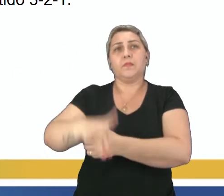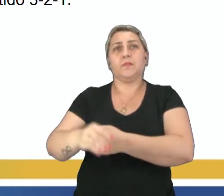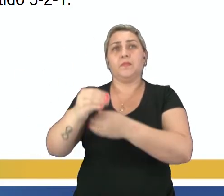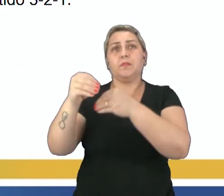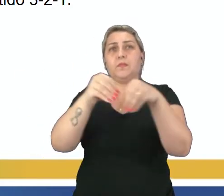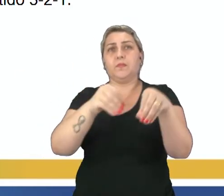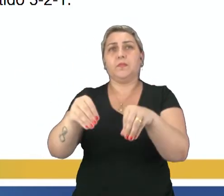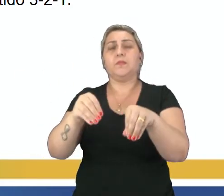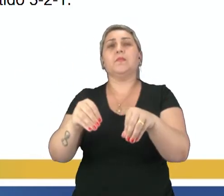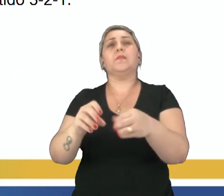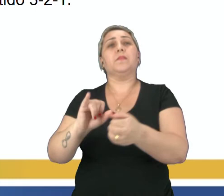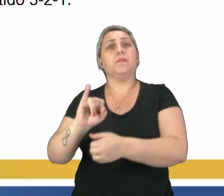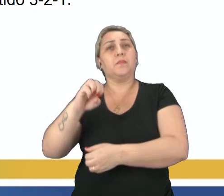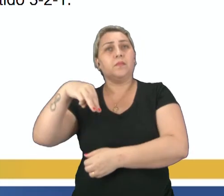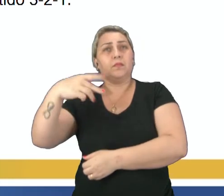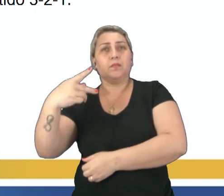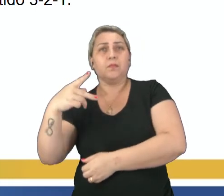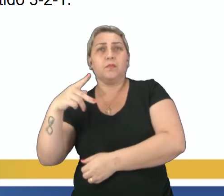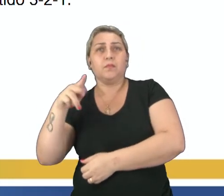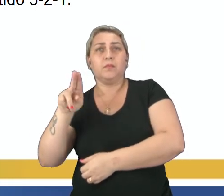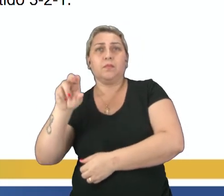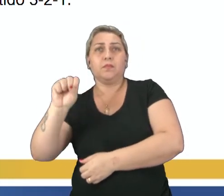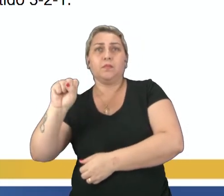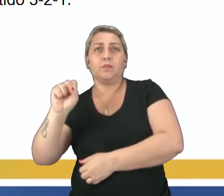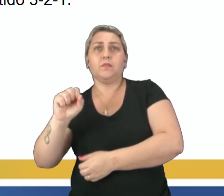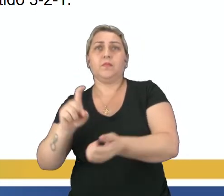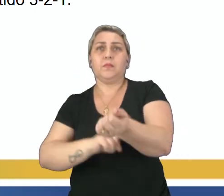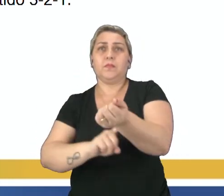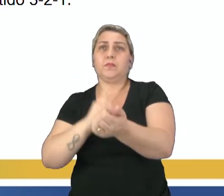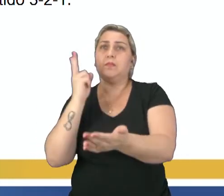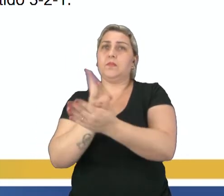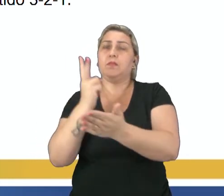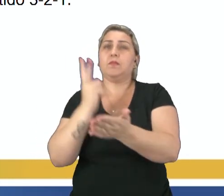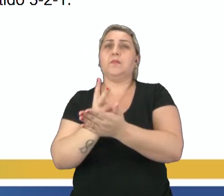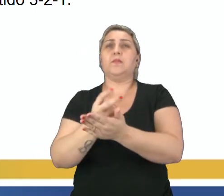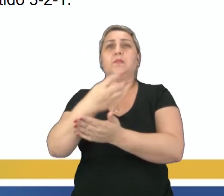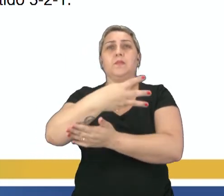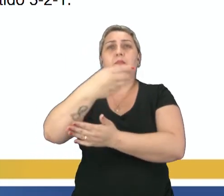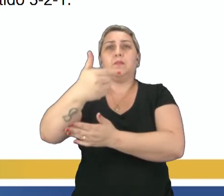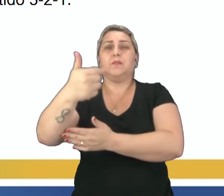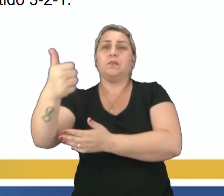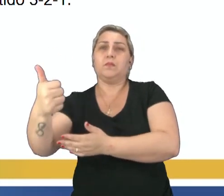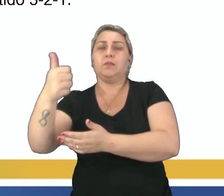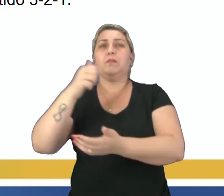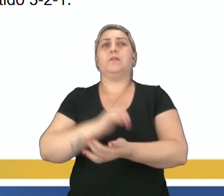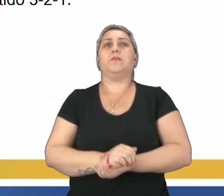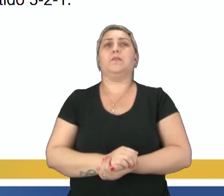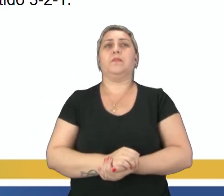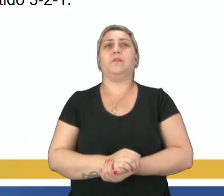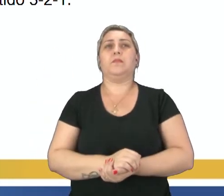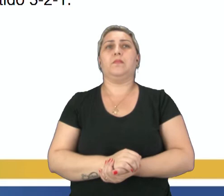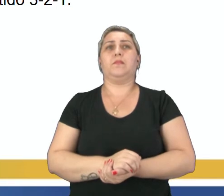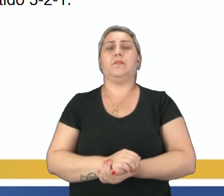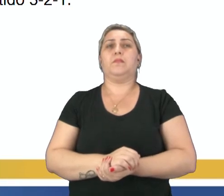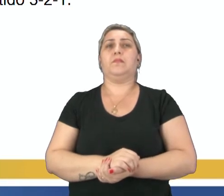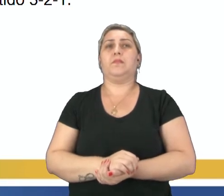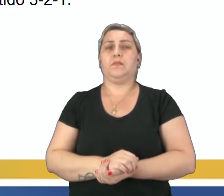nutrientes e oxigênio, na verdade, é o sistema cardiovascular, né? É o nosso sangue que vai ser responsável por